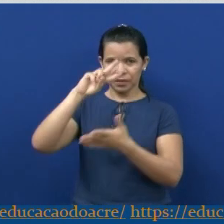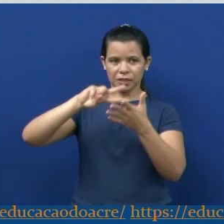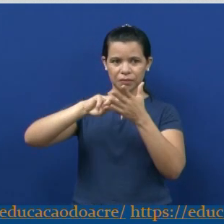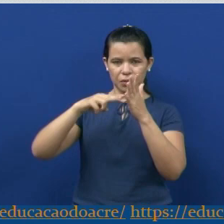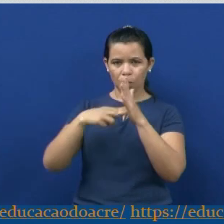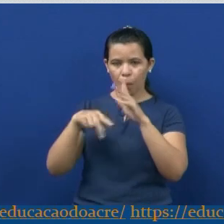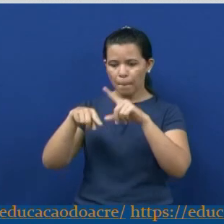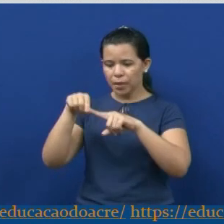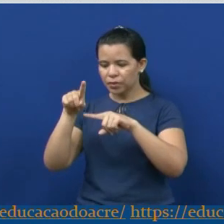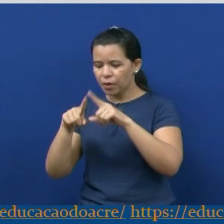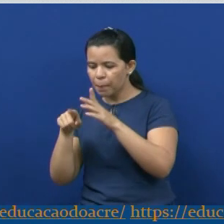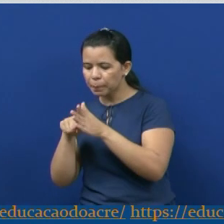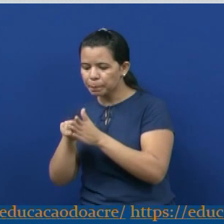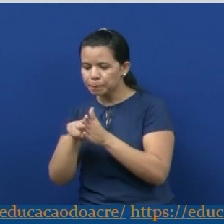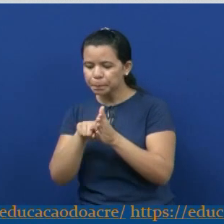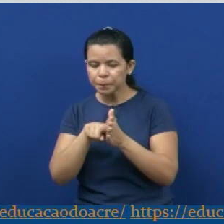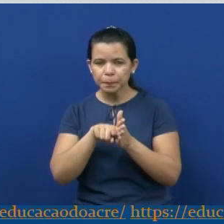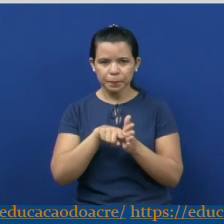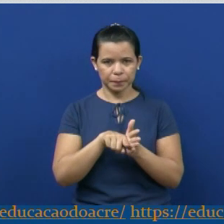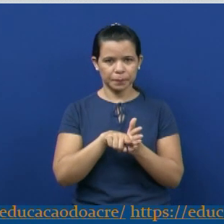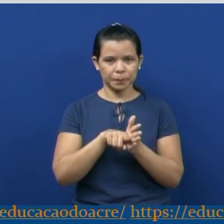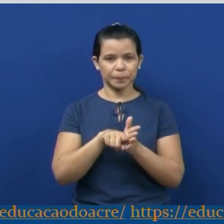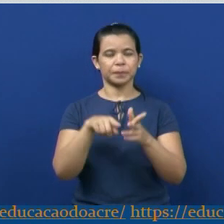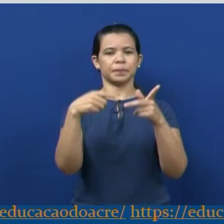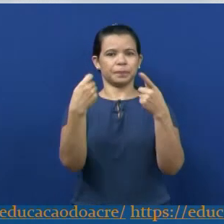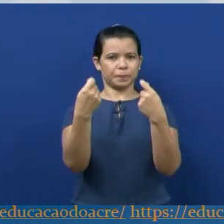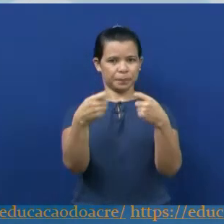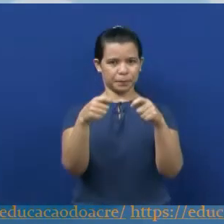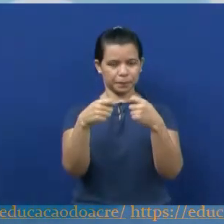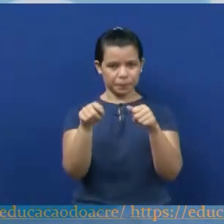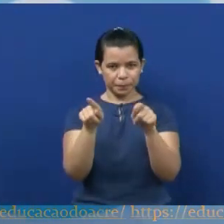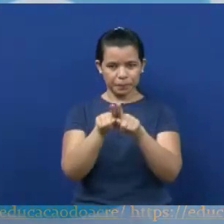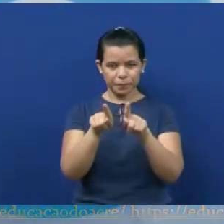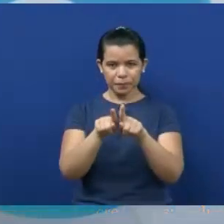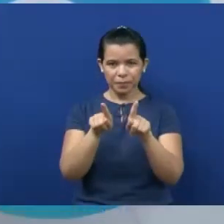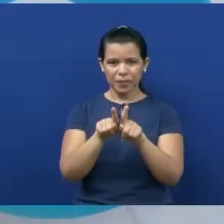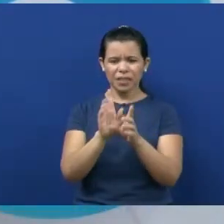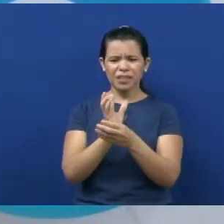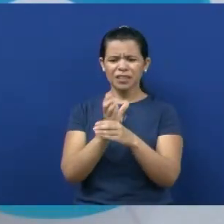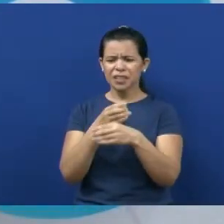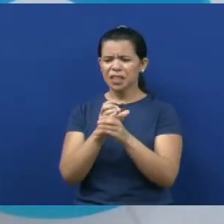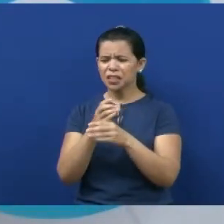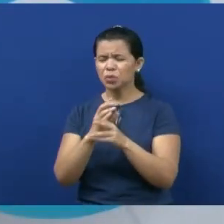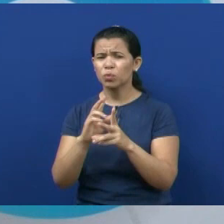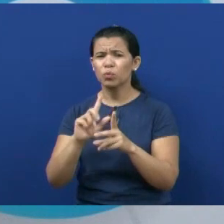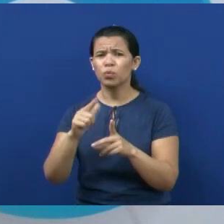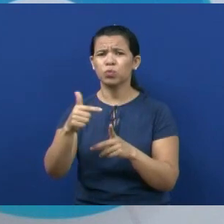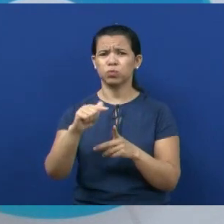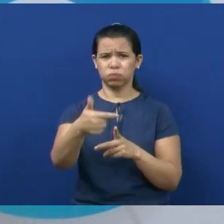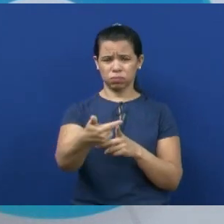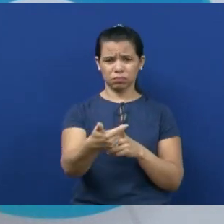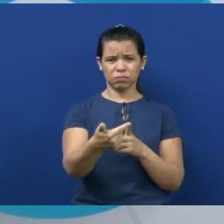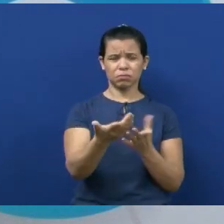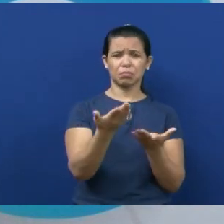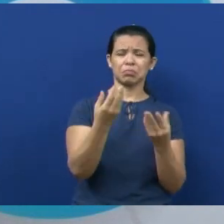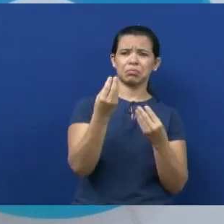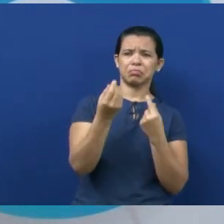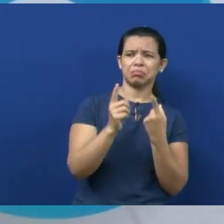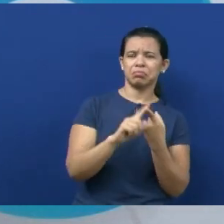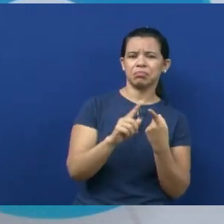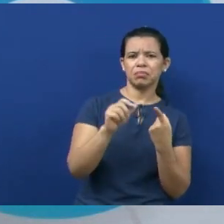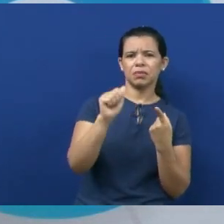nós também precisamos do auxílio de outras ciências, tais como a arqueologia,